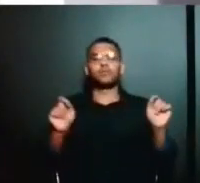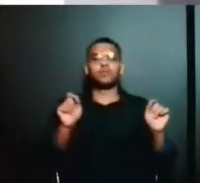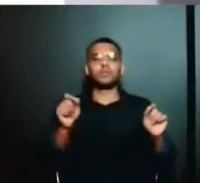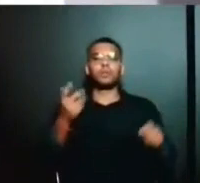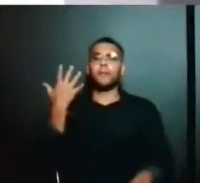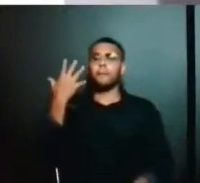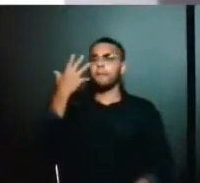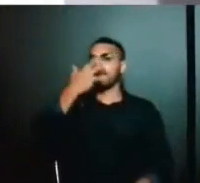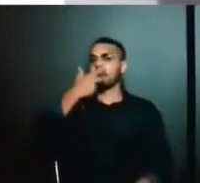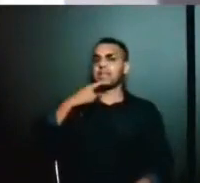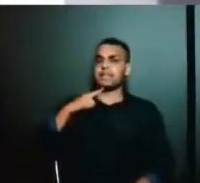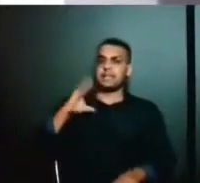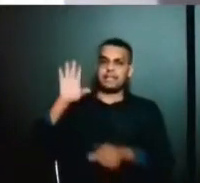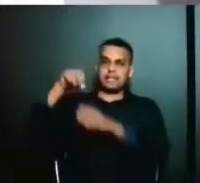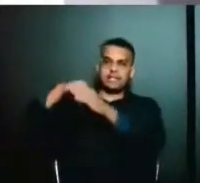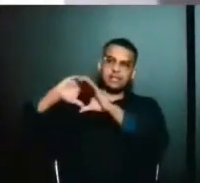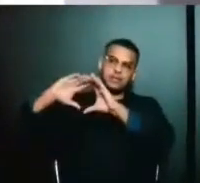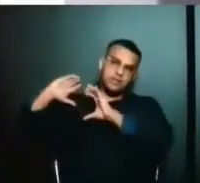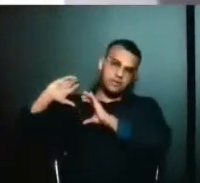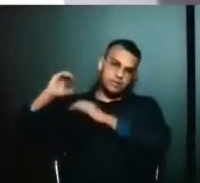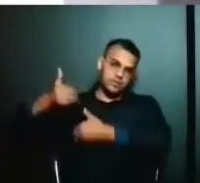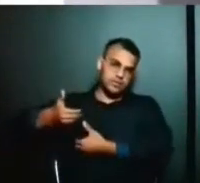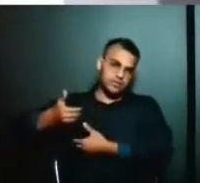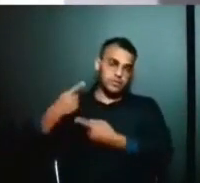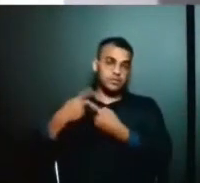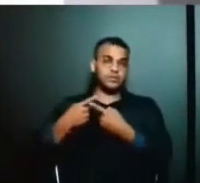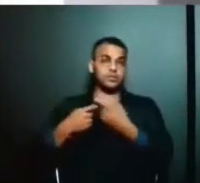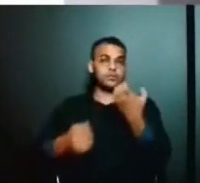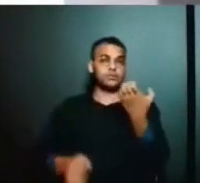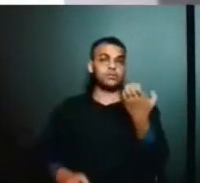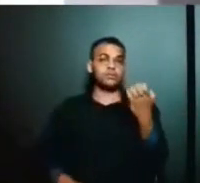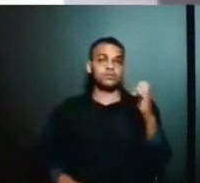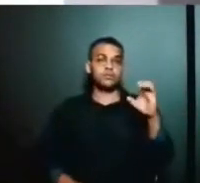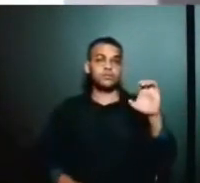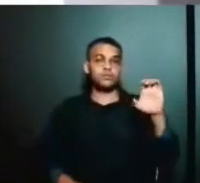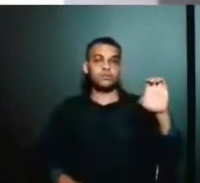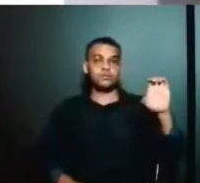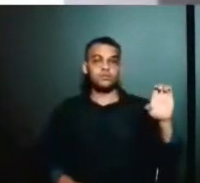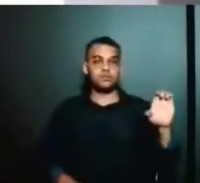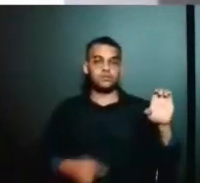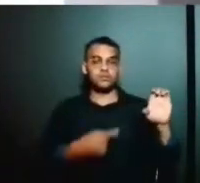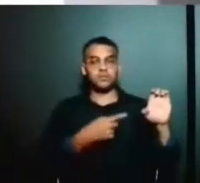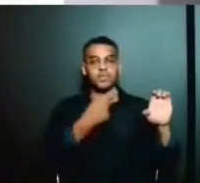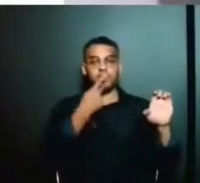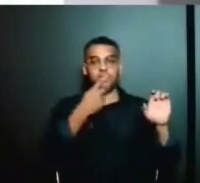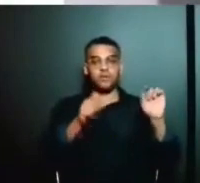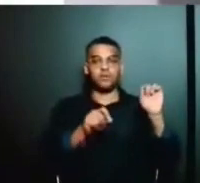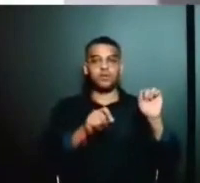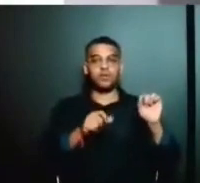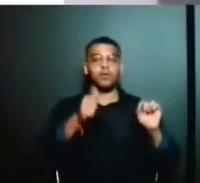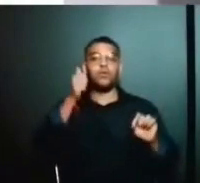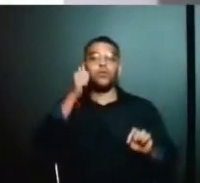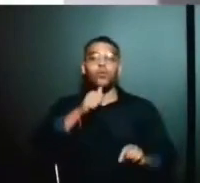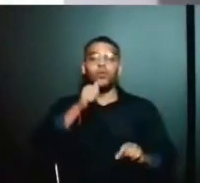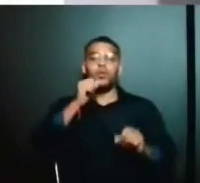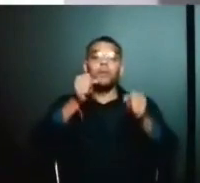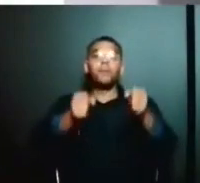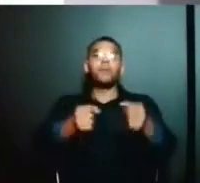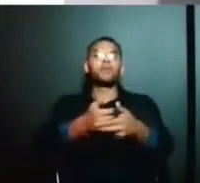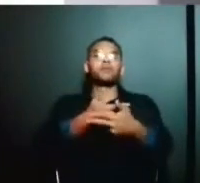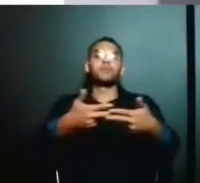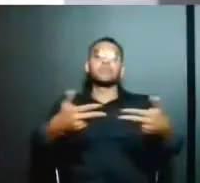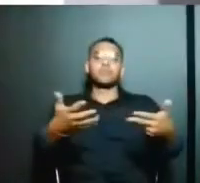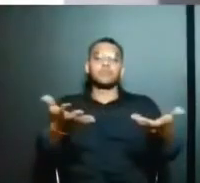do conservadorismo é porque a esquerda hoje diz a mulher pode ser o que ela quiser